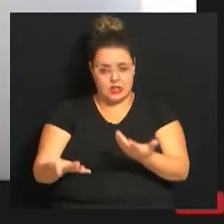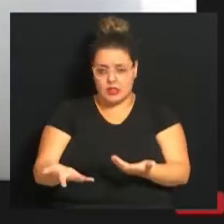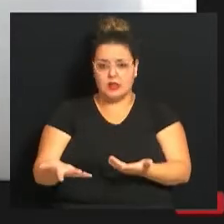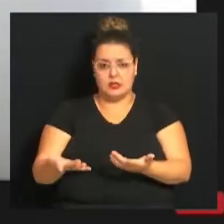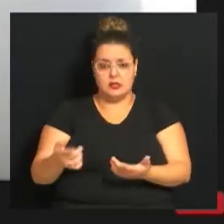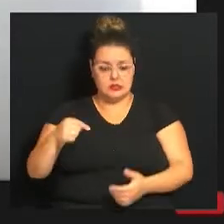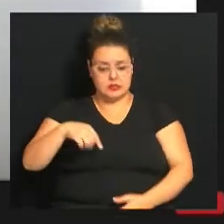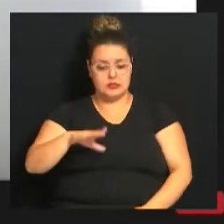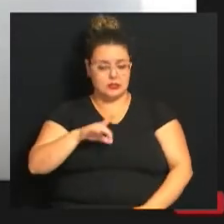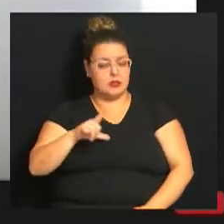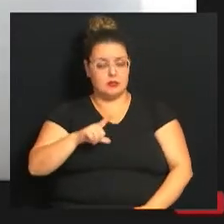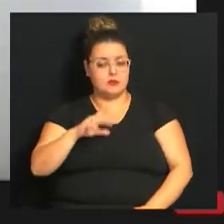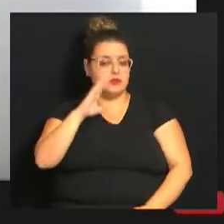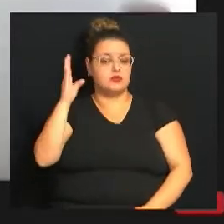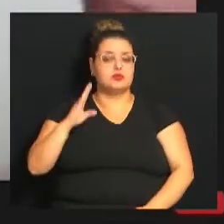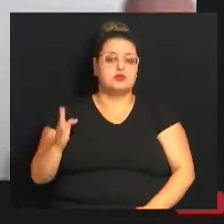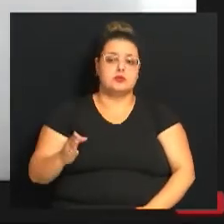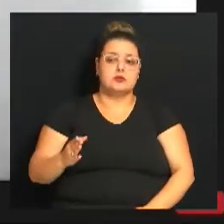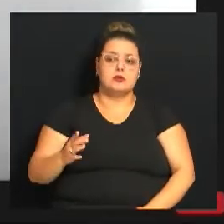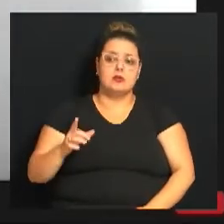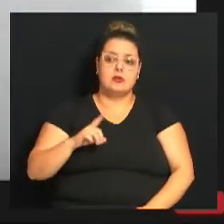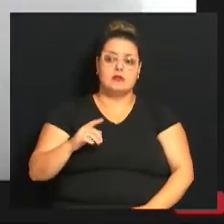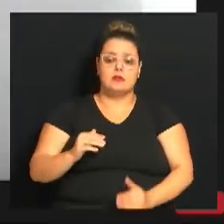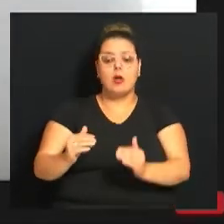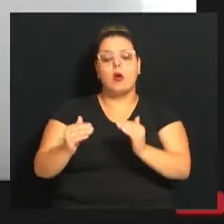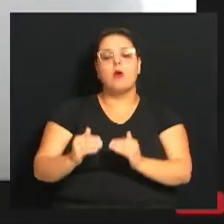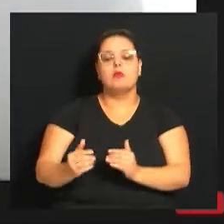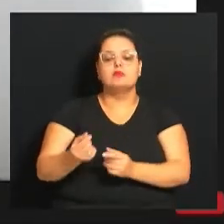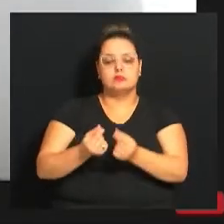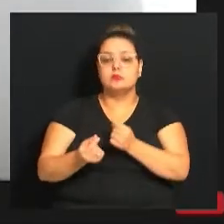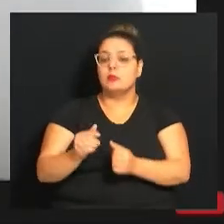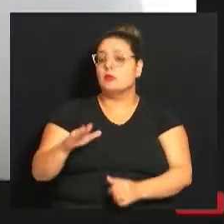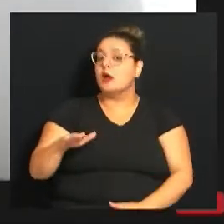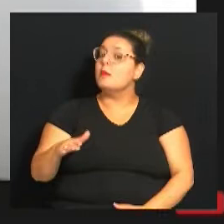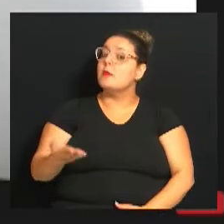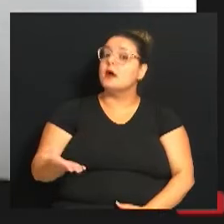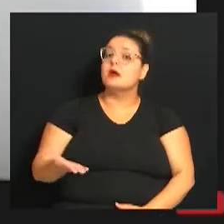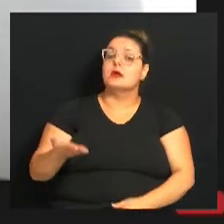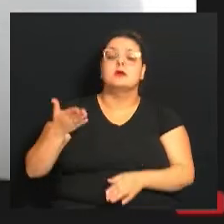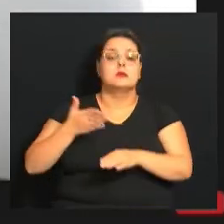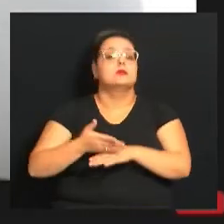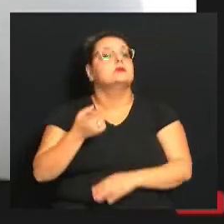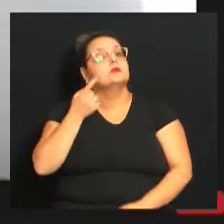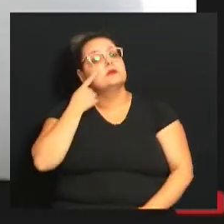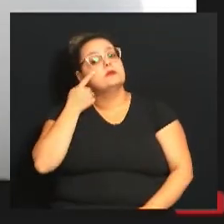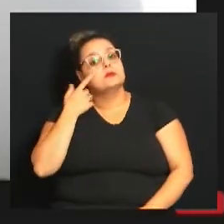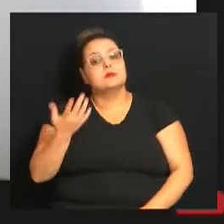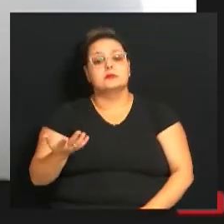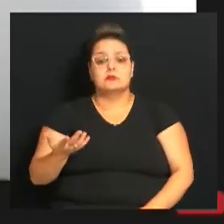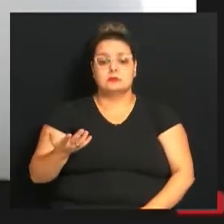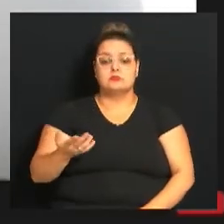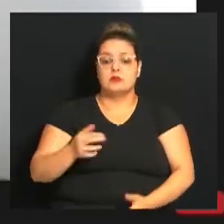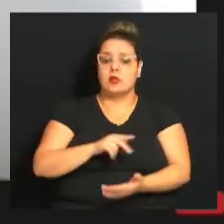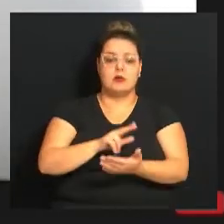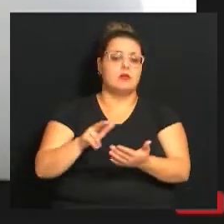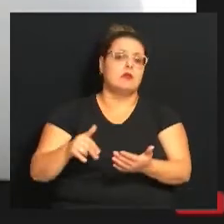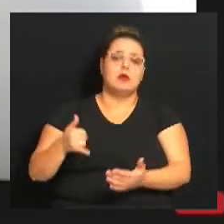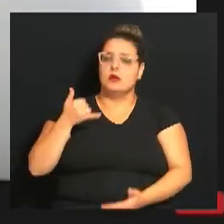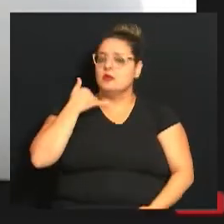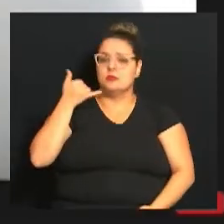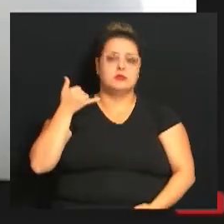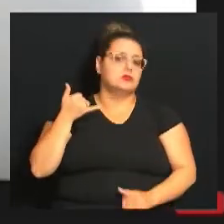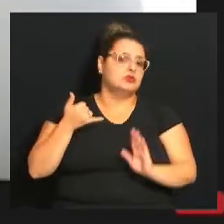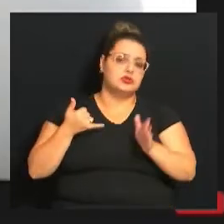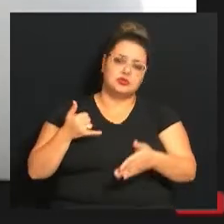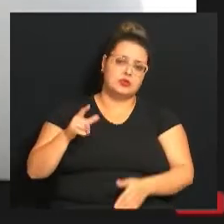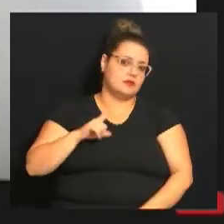Brasil, você também tem os devices mais em conta para quem quer assistir, e os celulares também. Tem muito celular que já vem